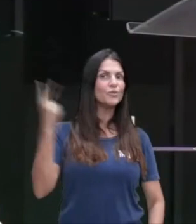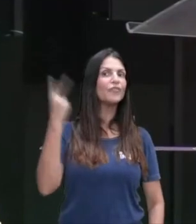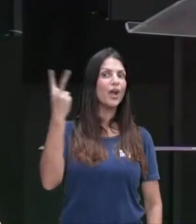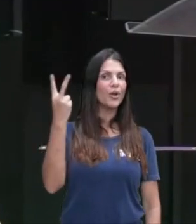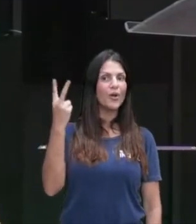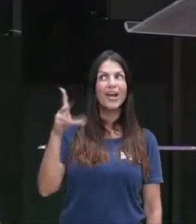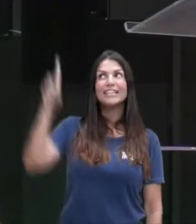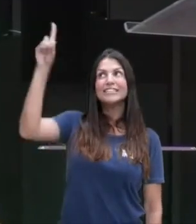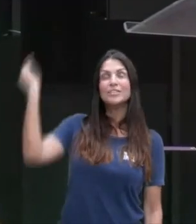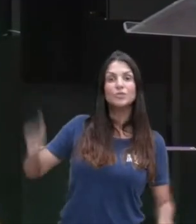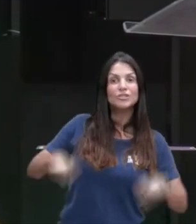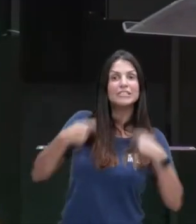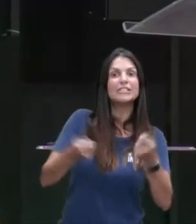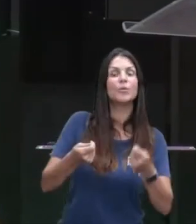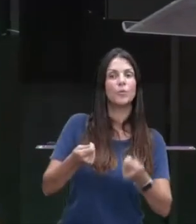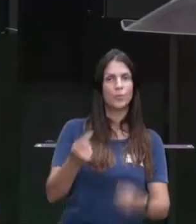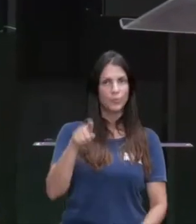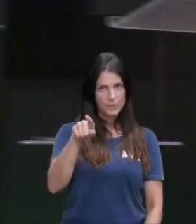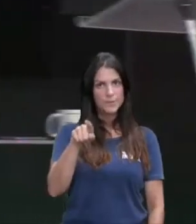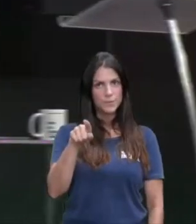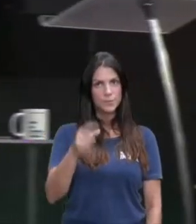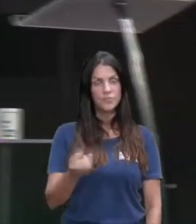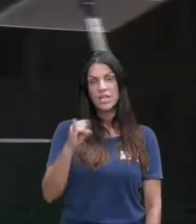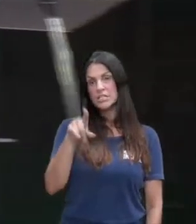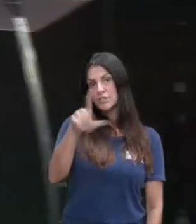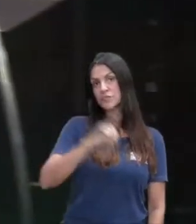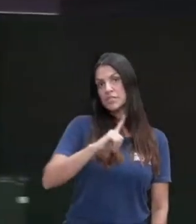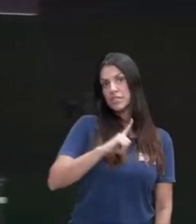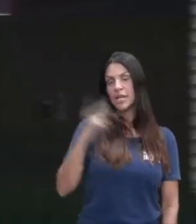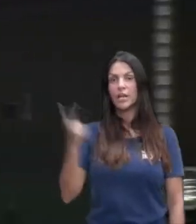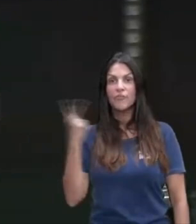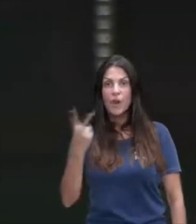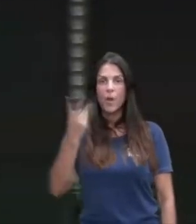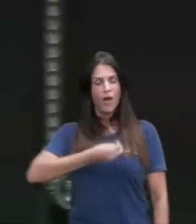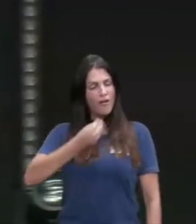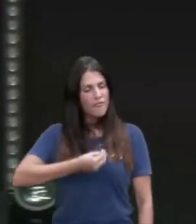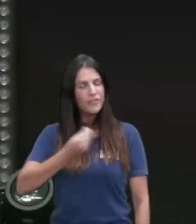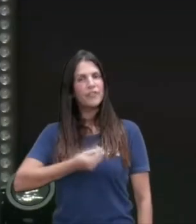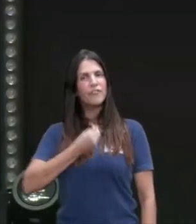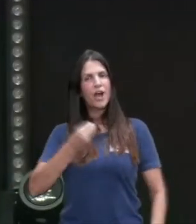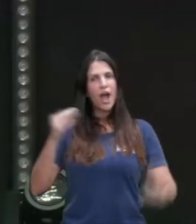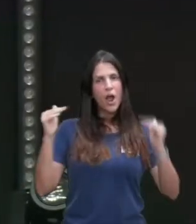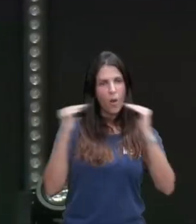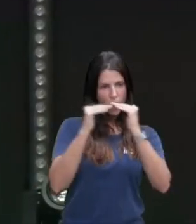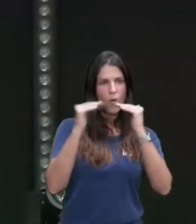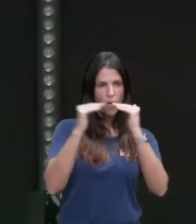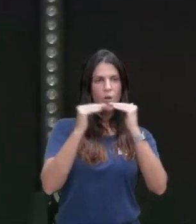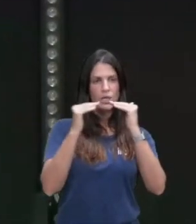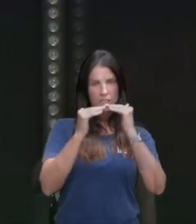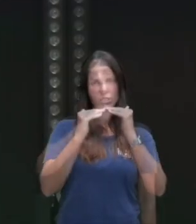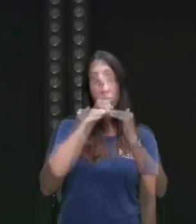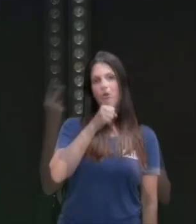dou se você tem um valor viva no valor que você tem e não no